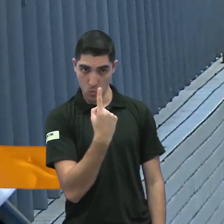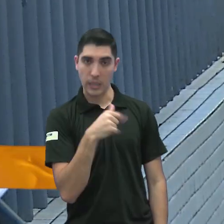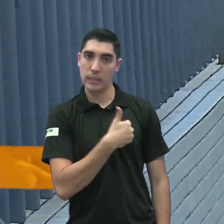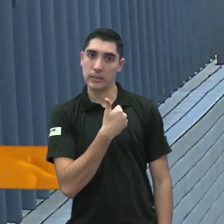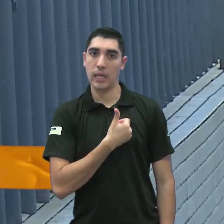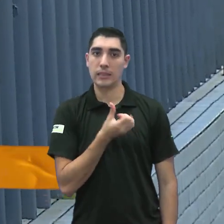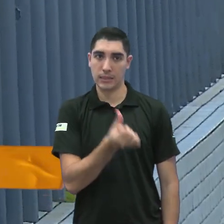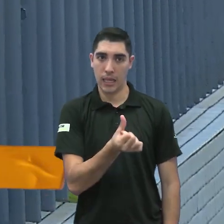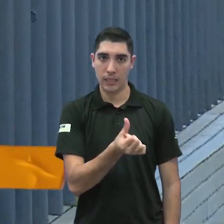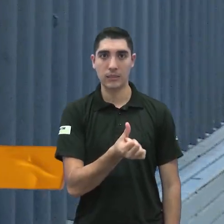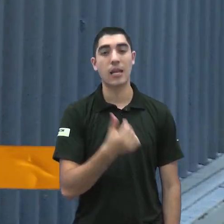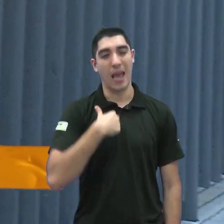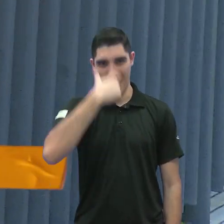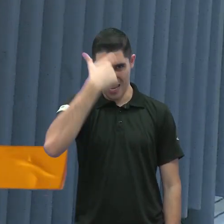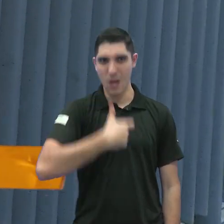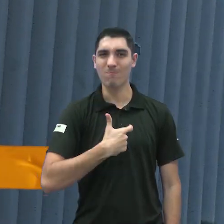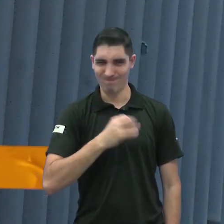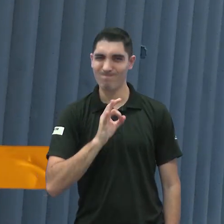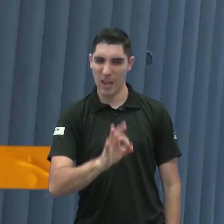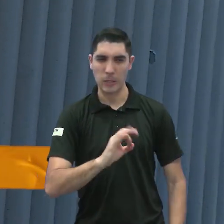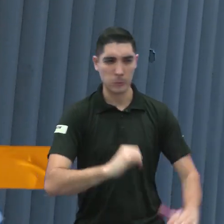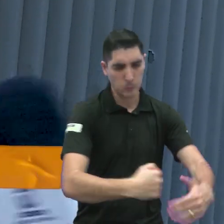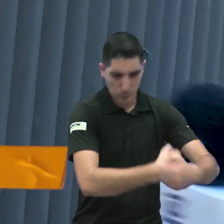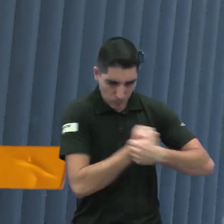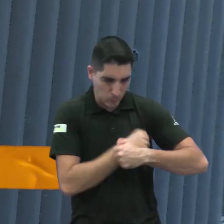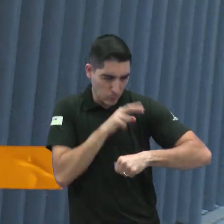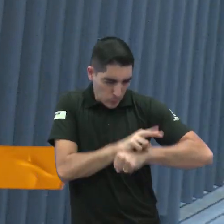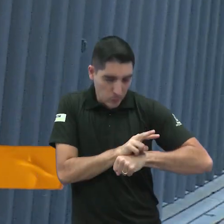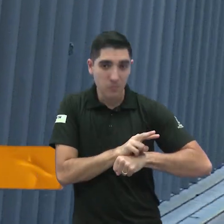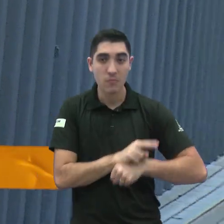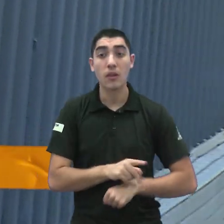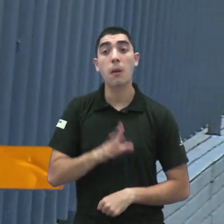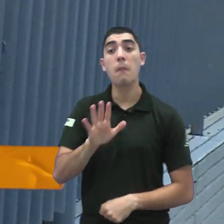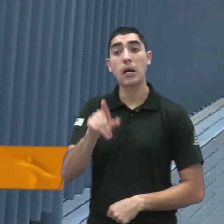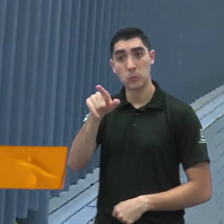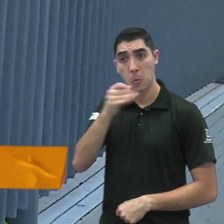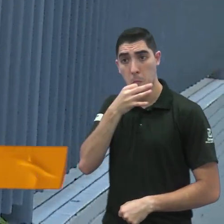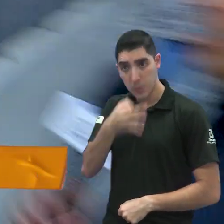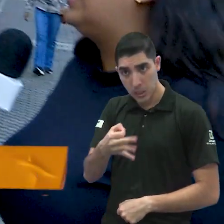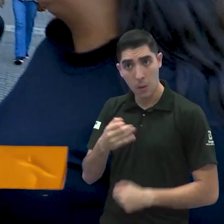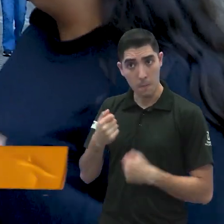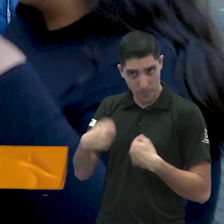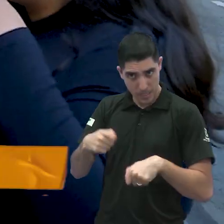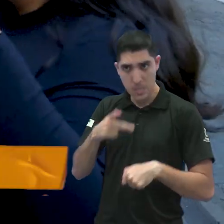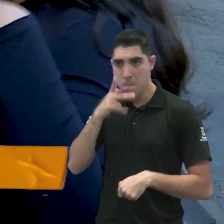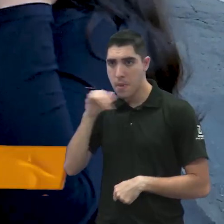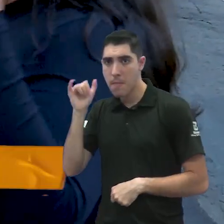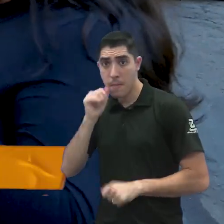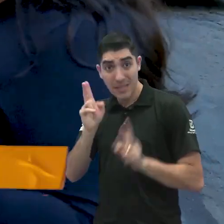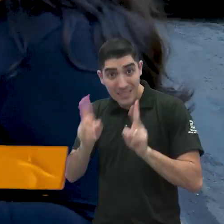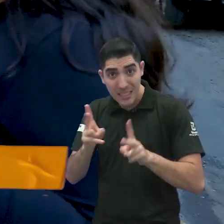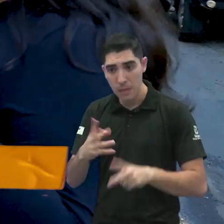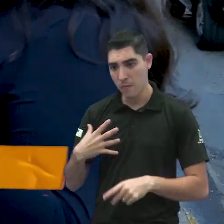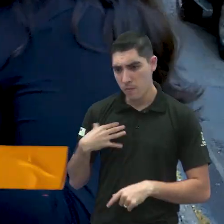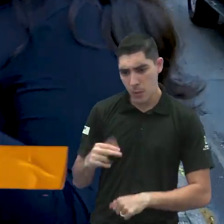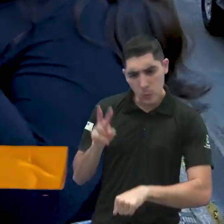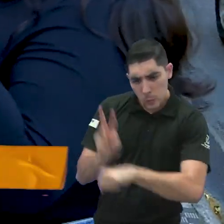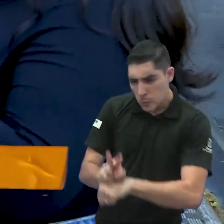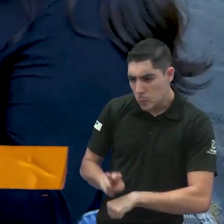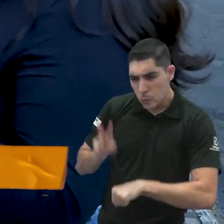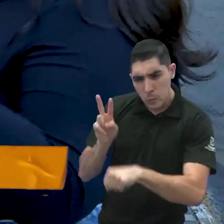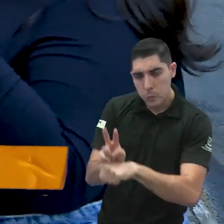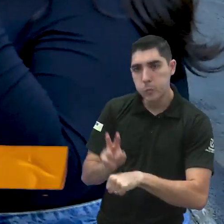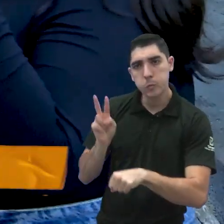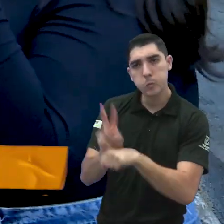tem 6 anos, eu me considero bem protetora sim. E você acha que é isso mesmo, os pais têm que estar sempre ali protegendo os filhos,